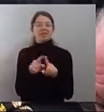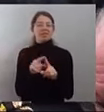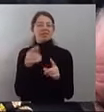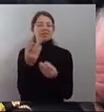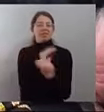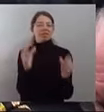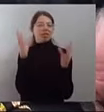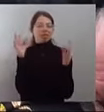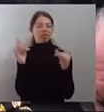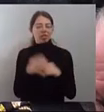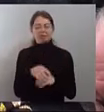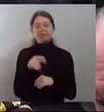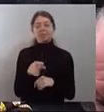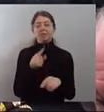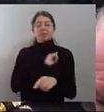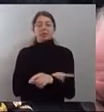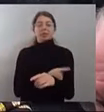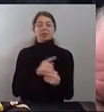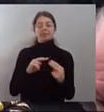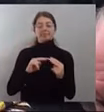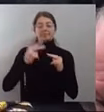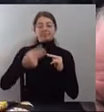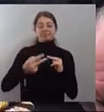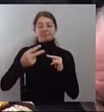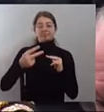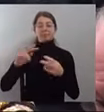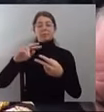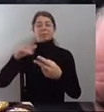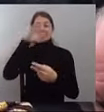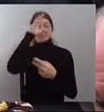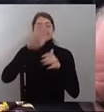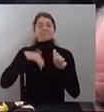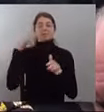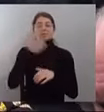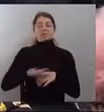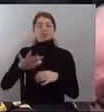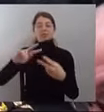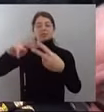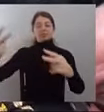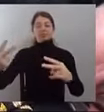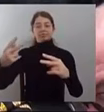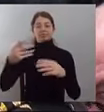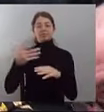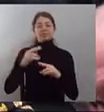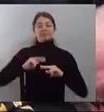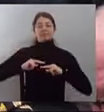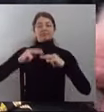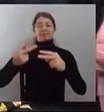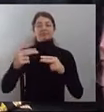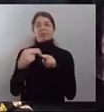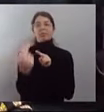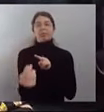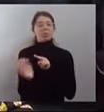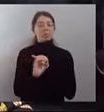necessidade de criar um poder intermédio entre as autarquias e o Parlamento Nacional. As CCDRs, além de não serem eleitas pelo